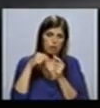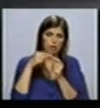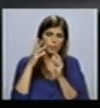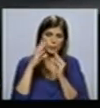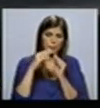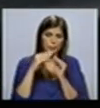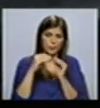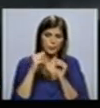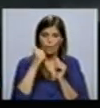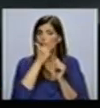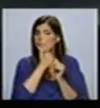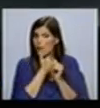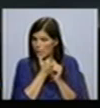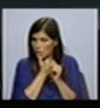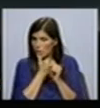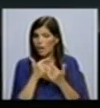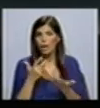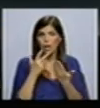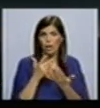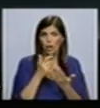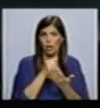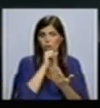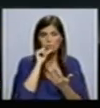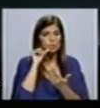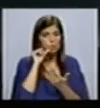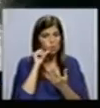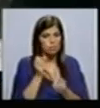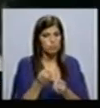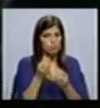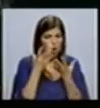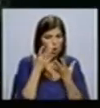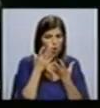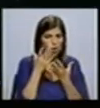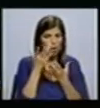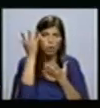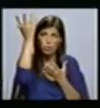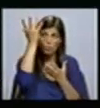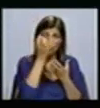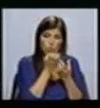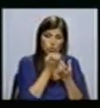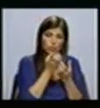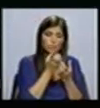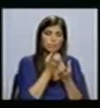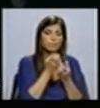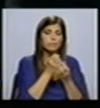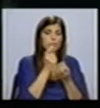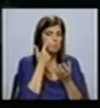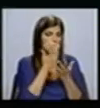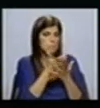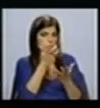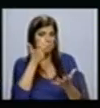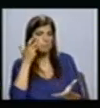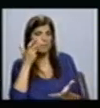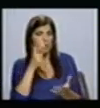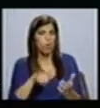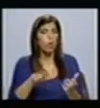vermelha exposta ao Sol e esta camada azul reflete umas zonas da superfície deste asteroide que